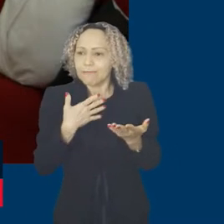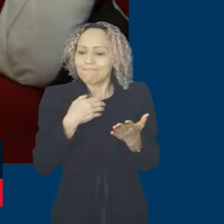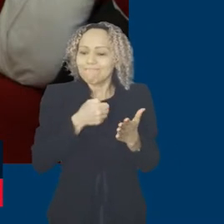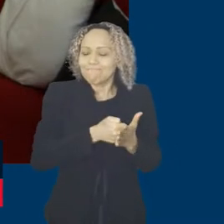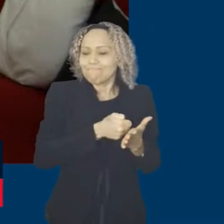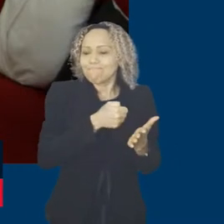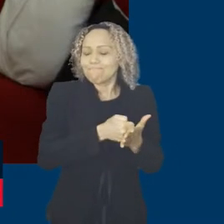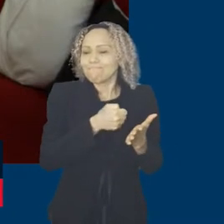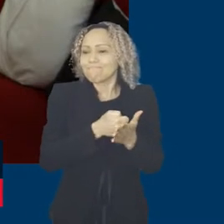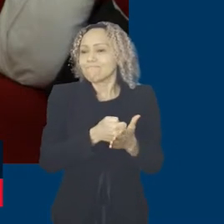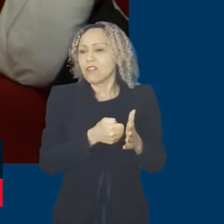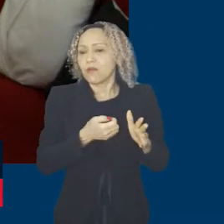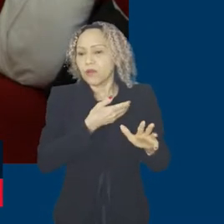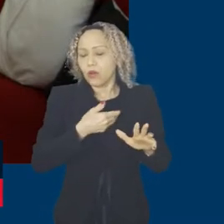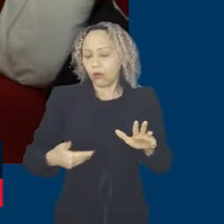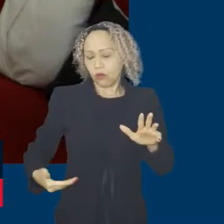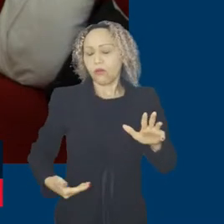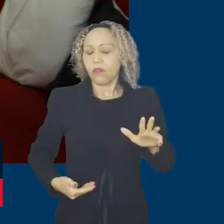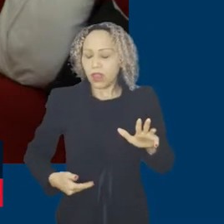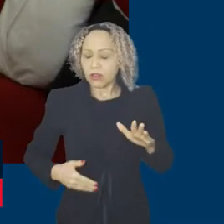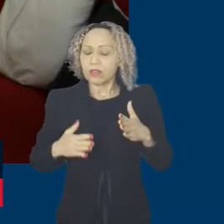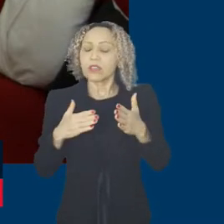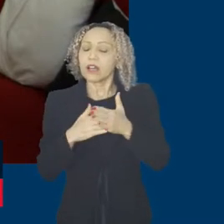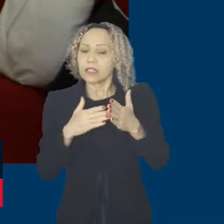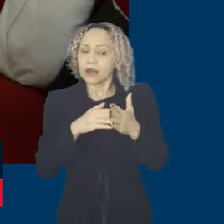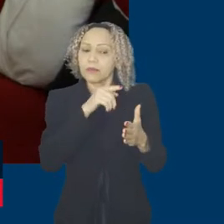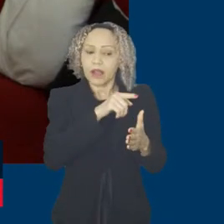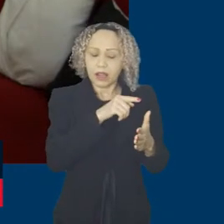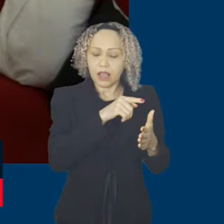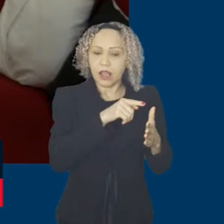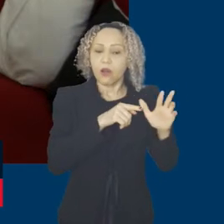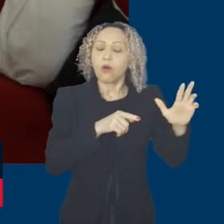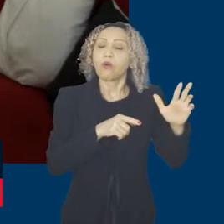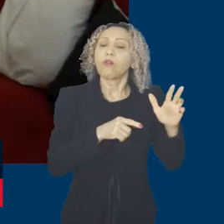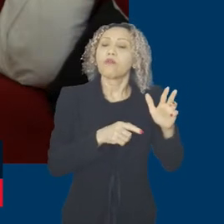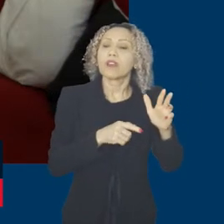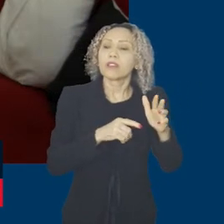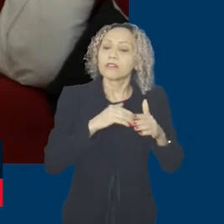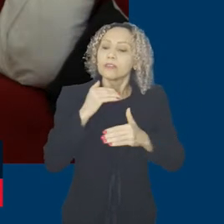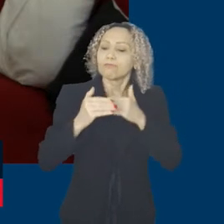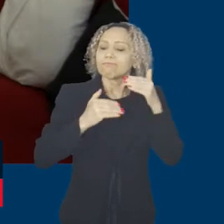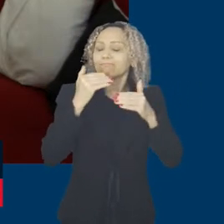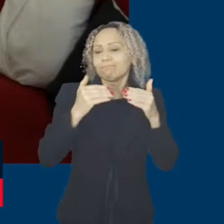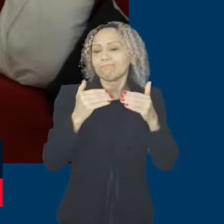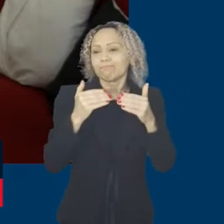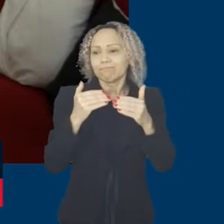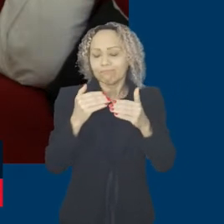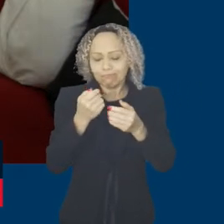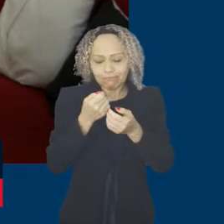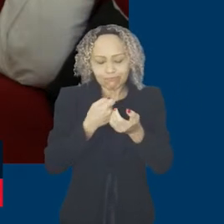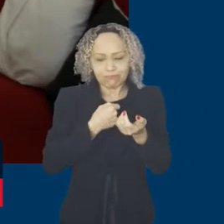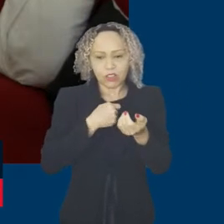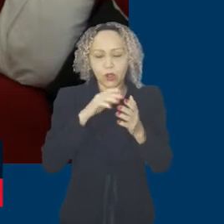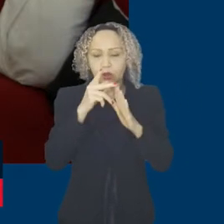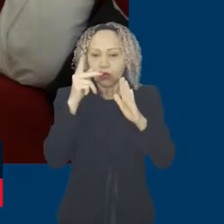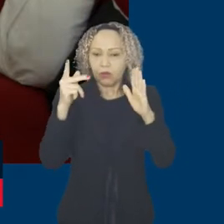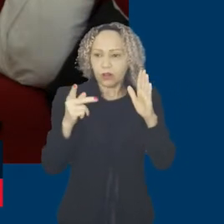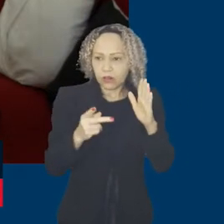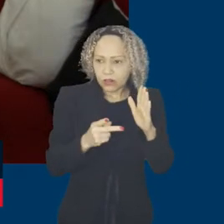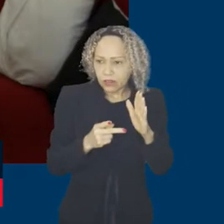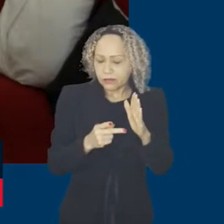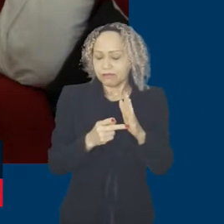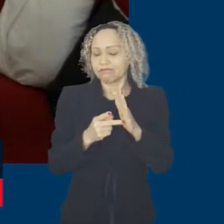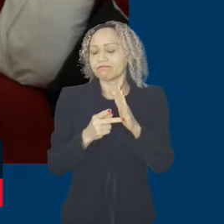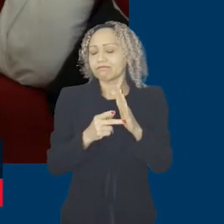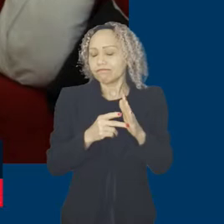seja, pode mudar o governo e a sua orientação social e econômica, o seu projeto de país, que o sistema financeiro dá um jeito